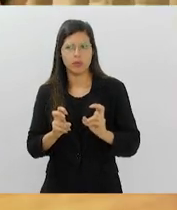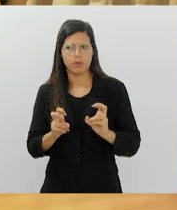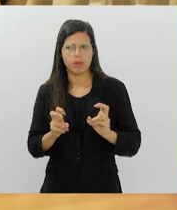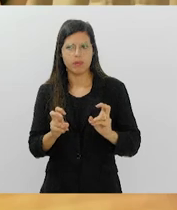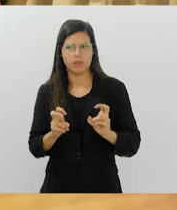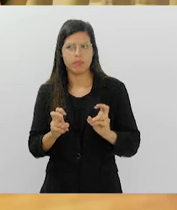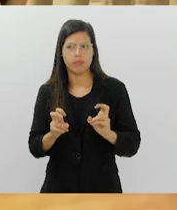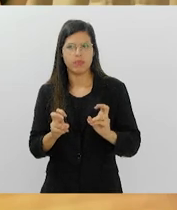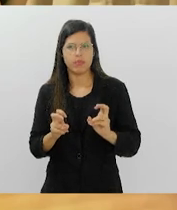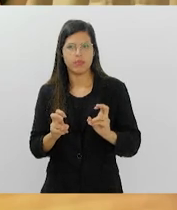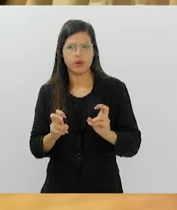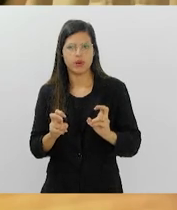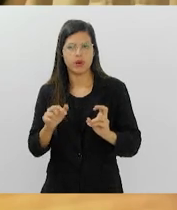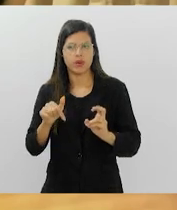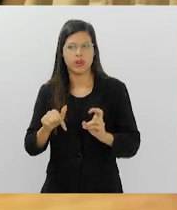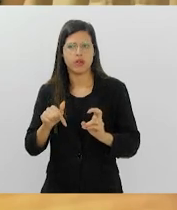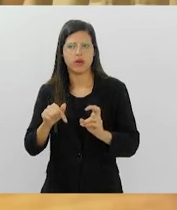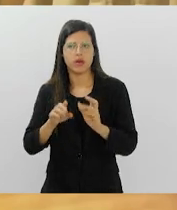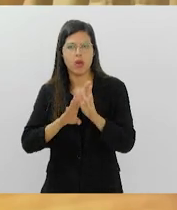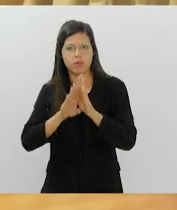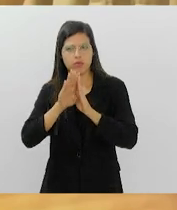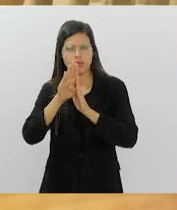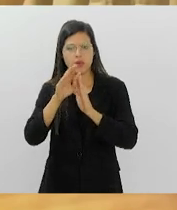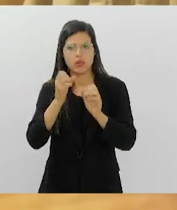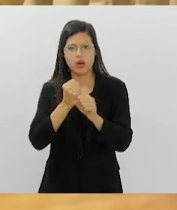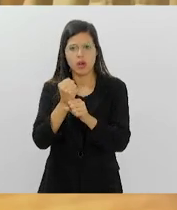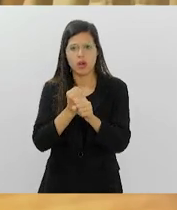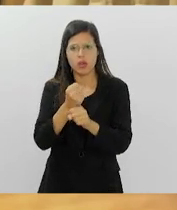ao aumento a partir de 2023, é isso. E,